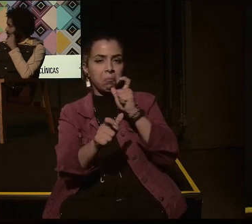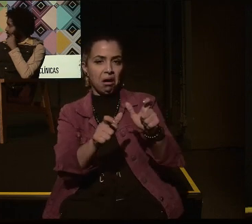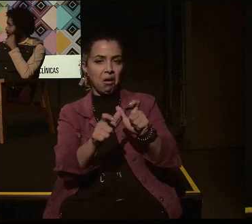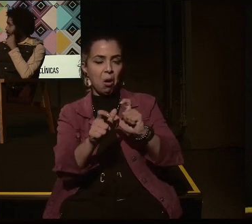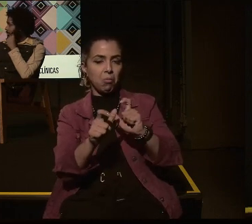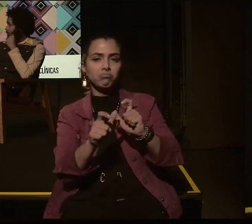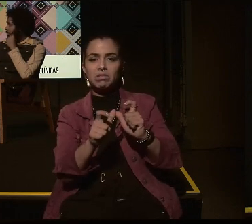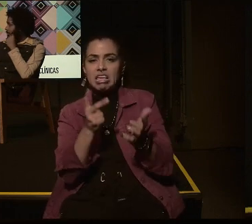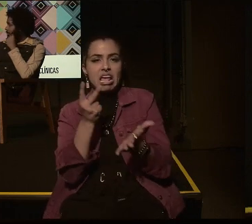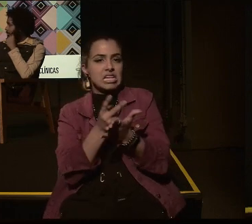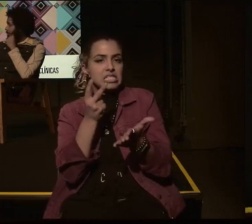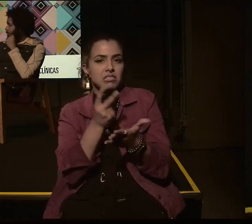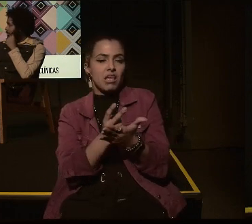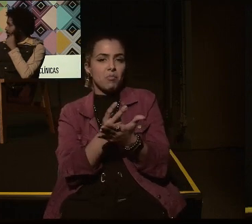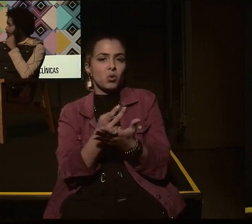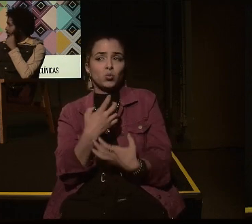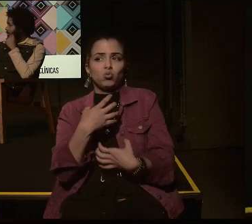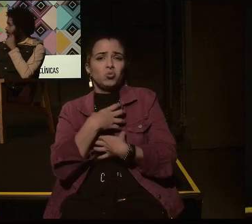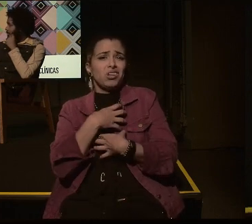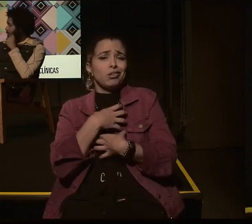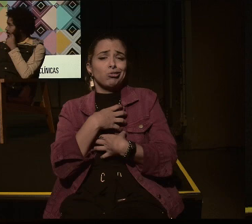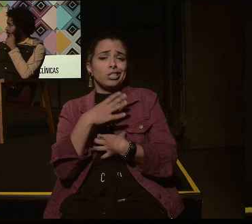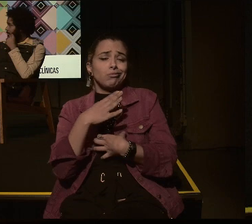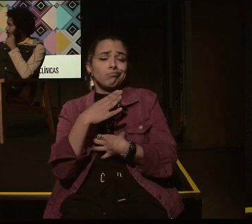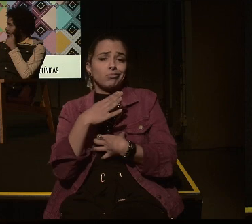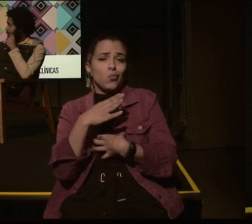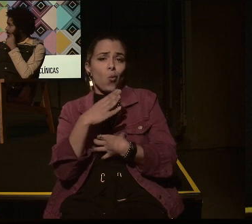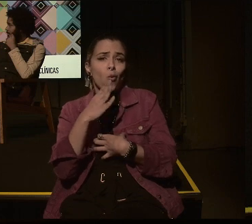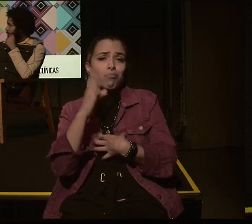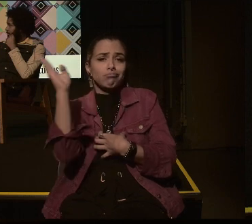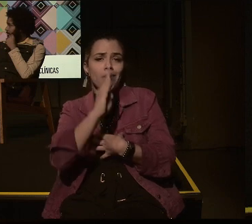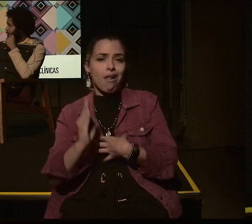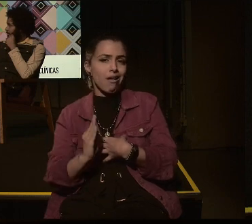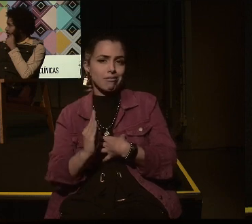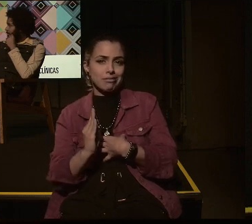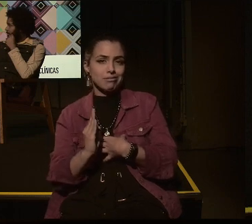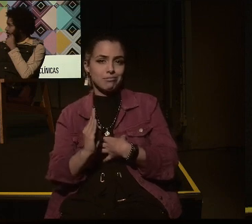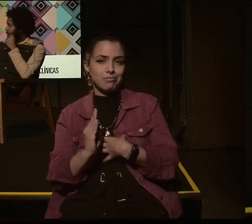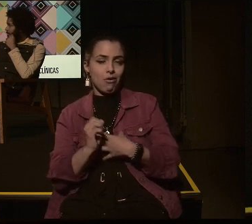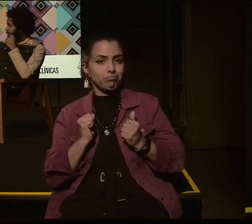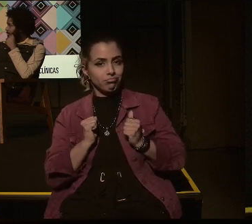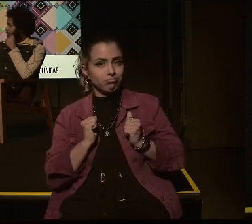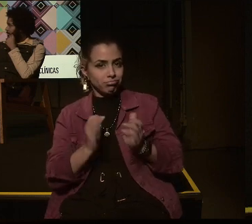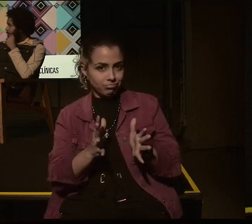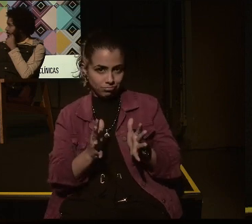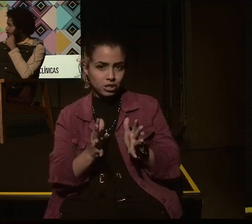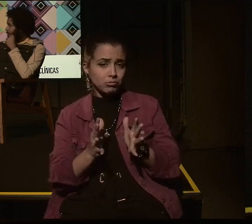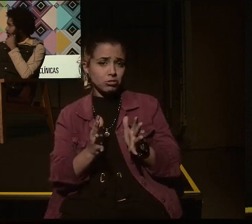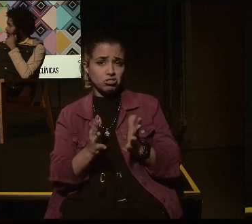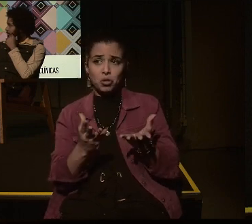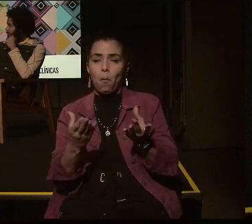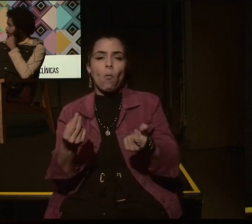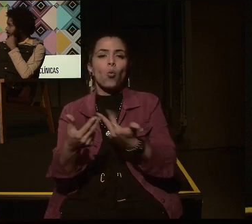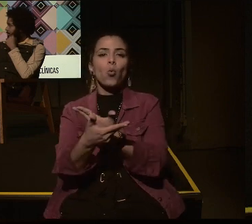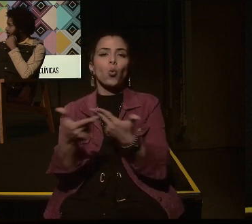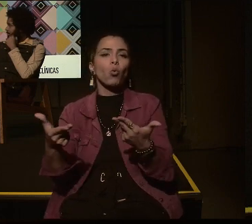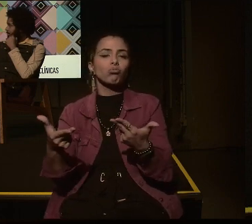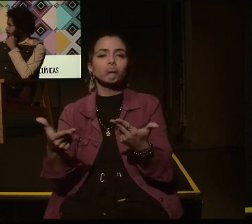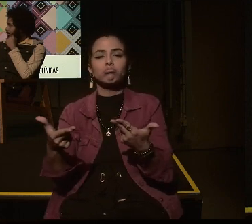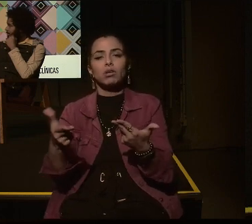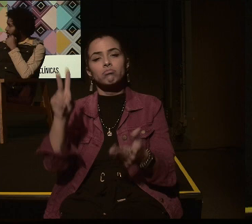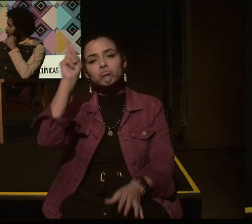Ele comunicava algo que o Estado comunica. Ele comunicava algo que muitas outras